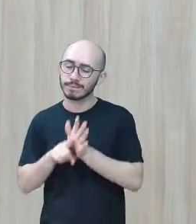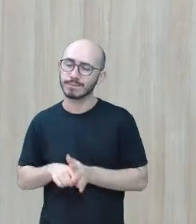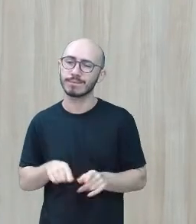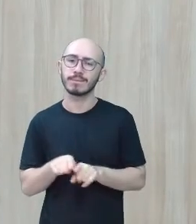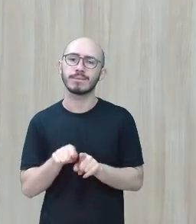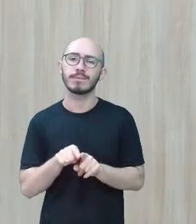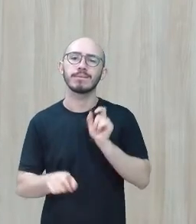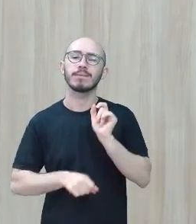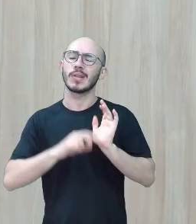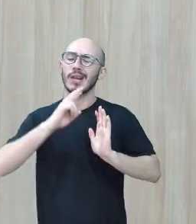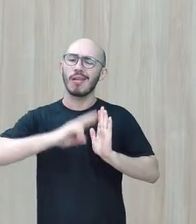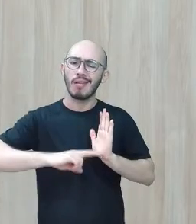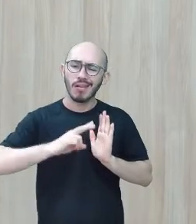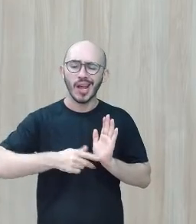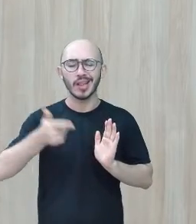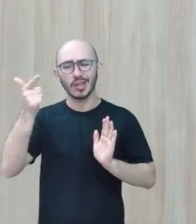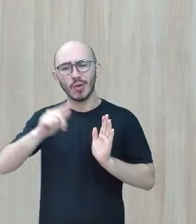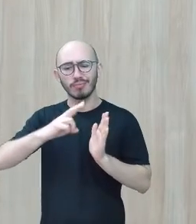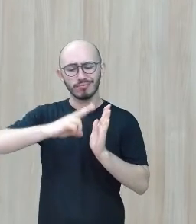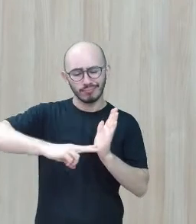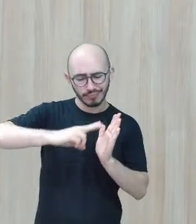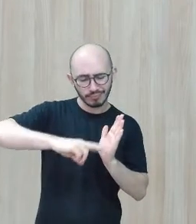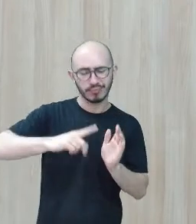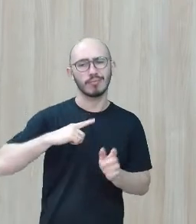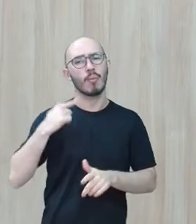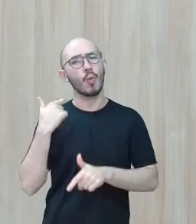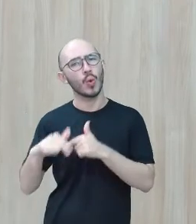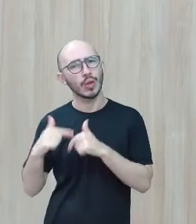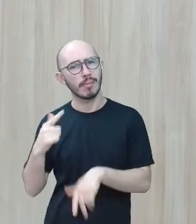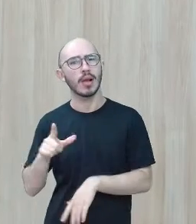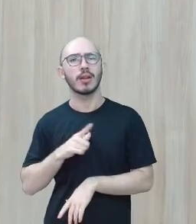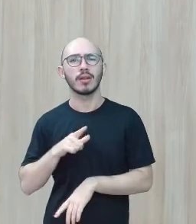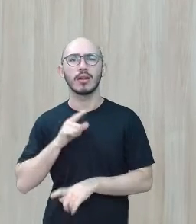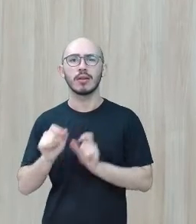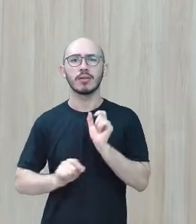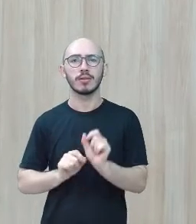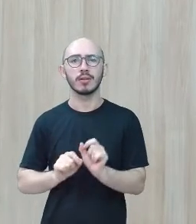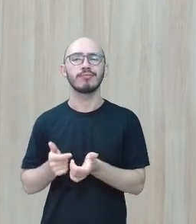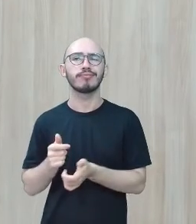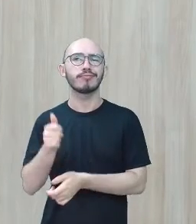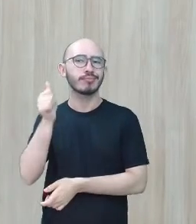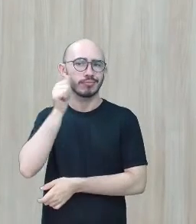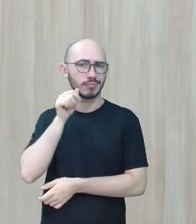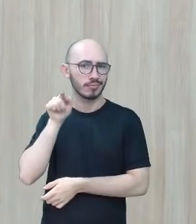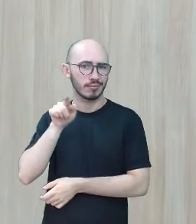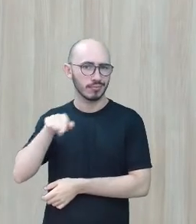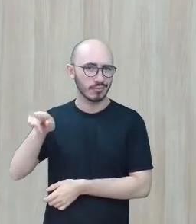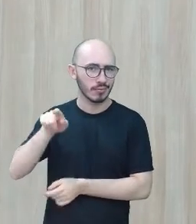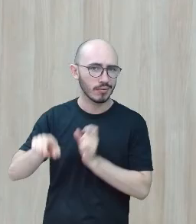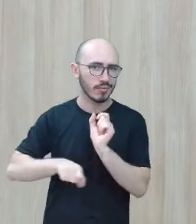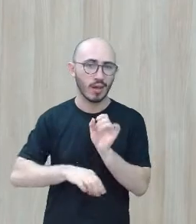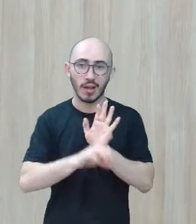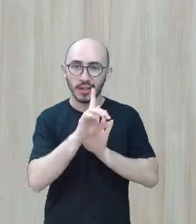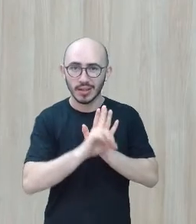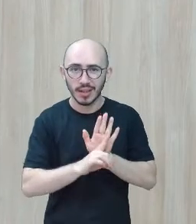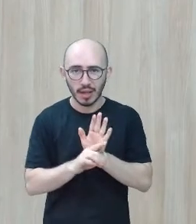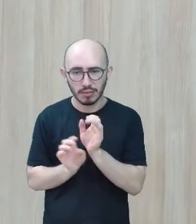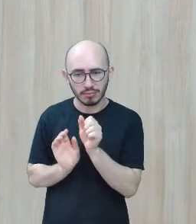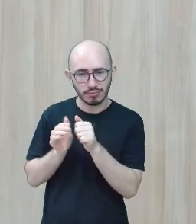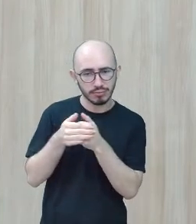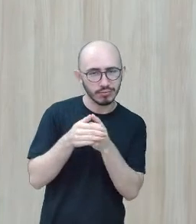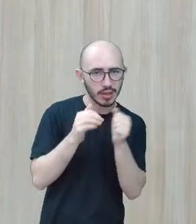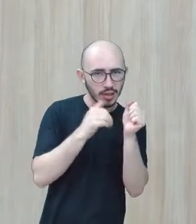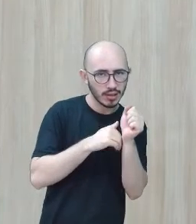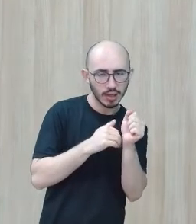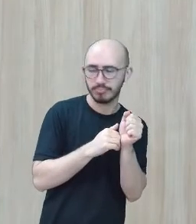lida, relida. Então, tem esse trabalho, assim, a elas não vai ser guardado o direito da privacidade, digamos